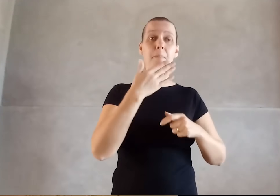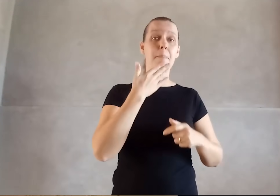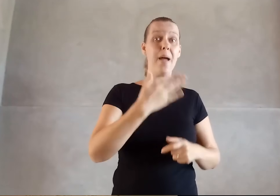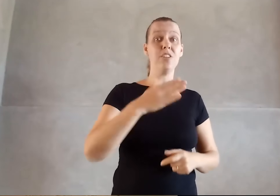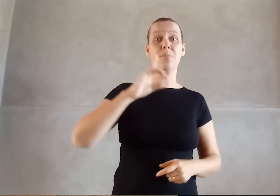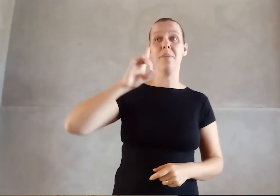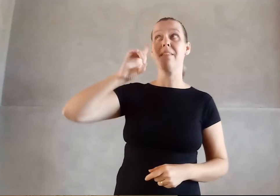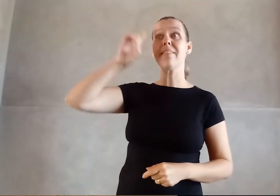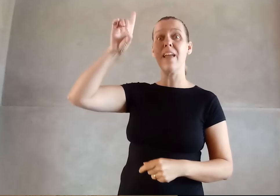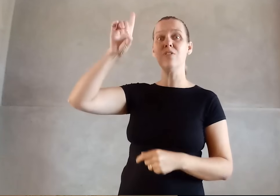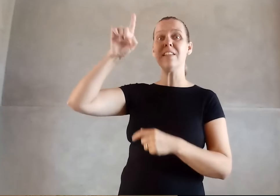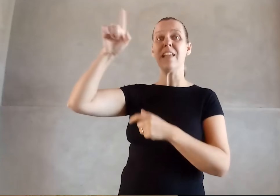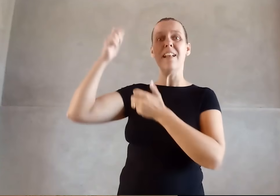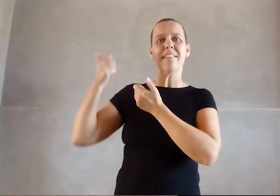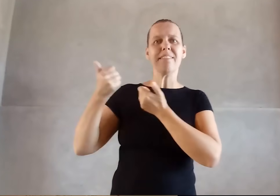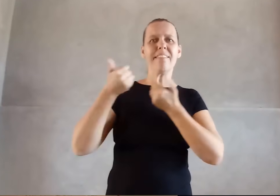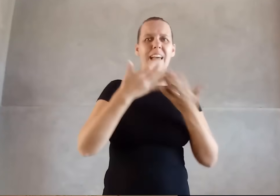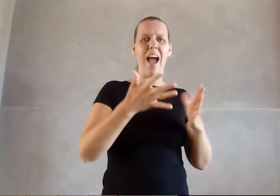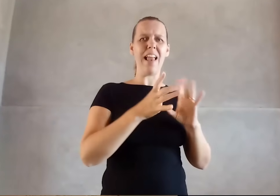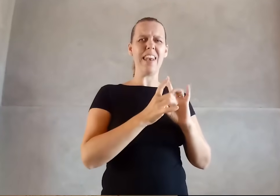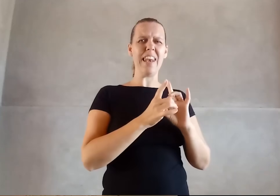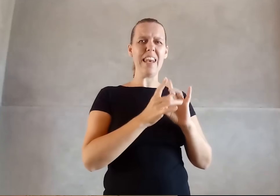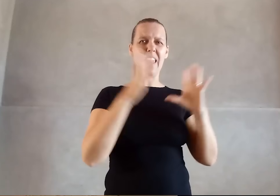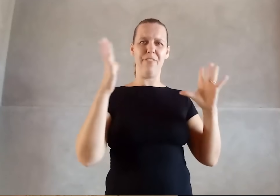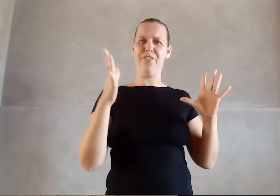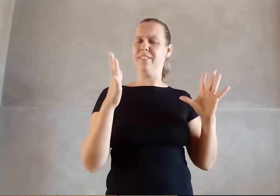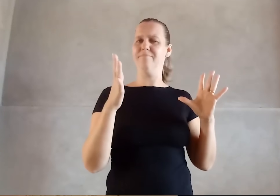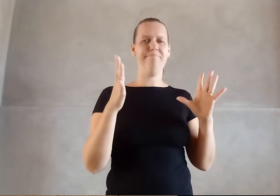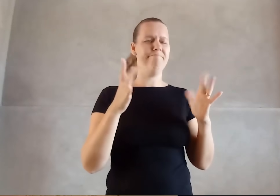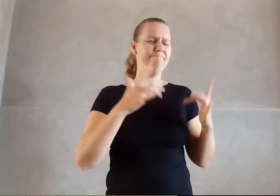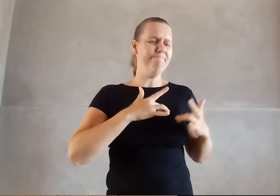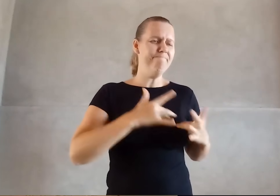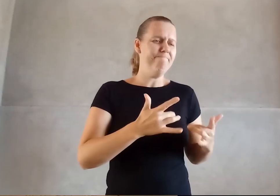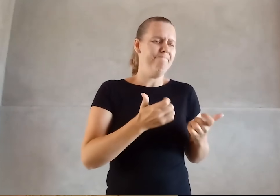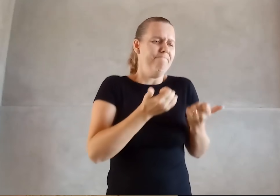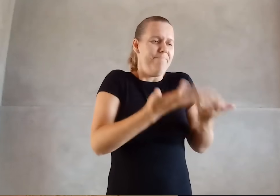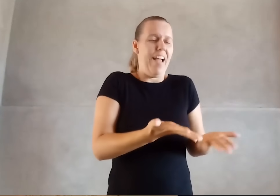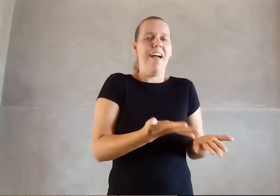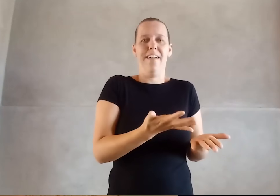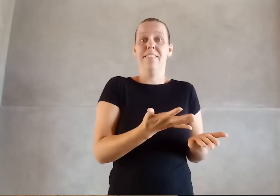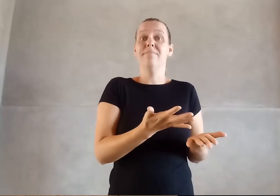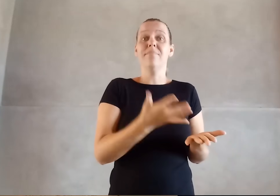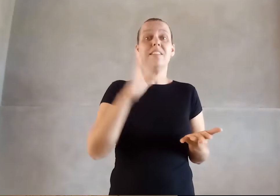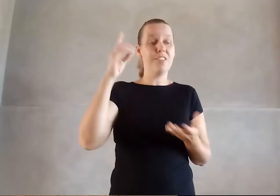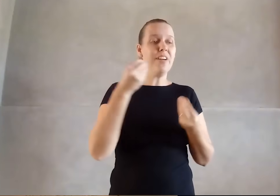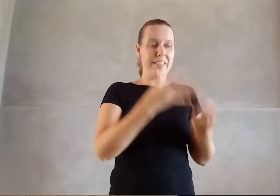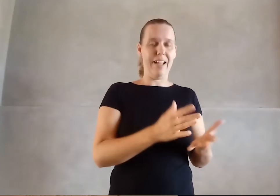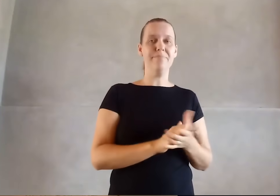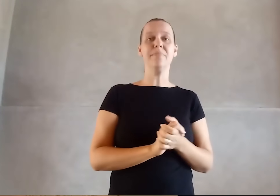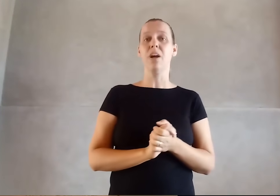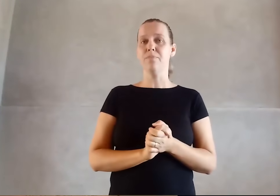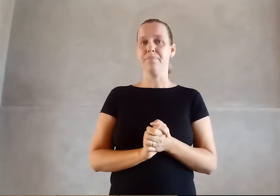detalhes do texto, que é muito rico, ele vai dizer o seguinte: peça a Deus que a todos dá